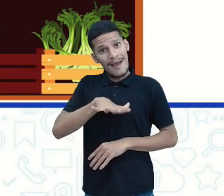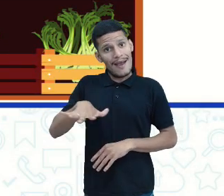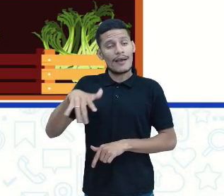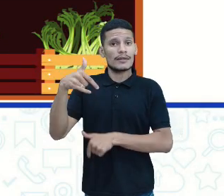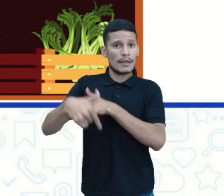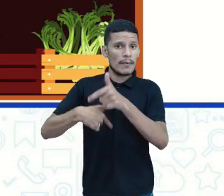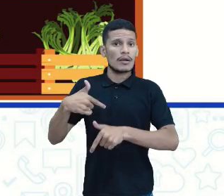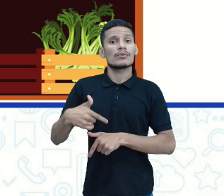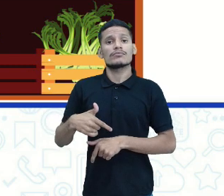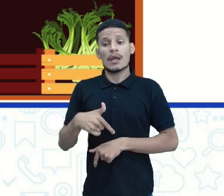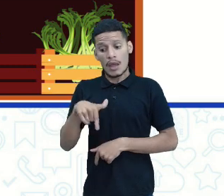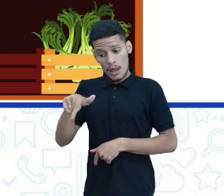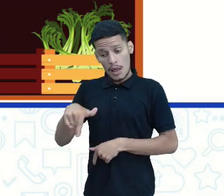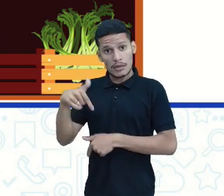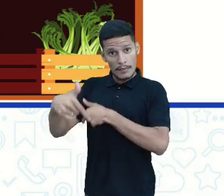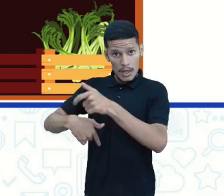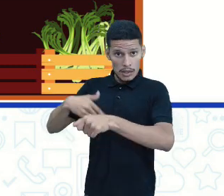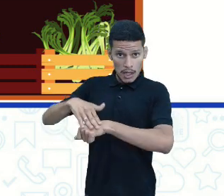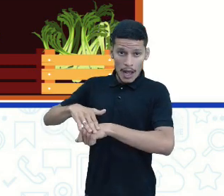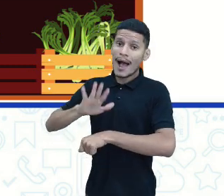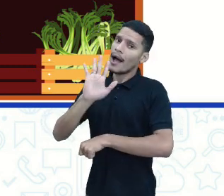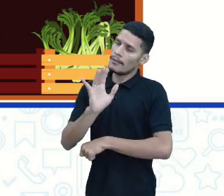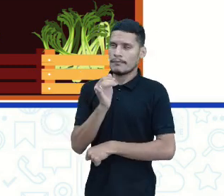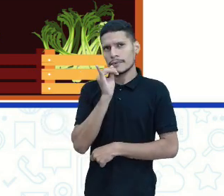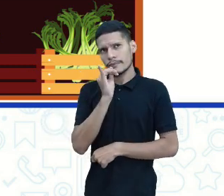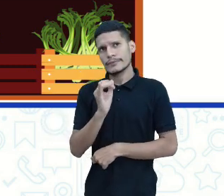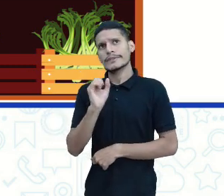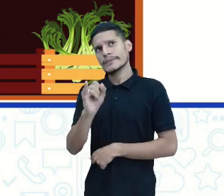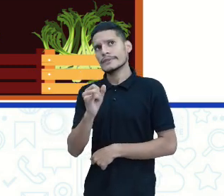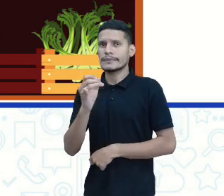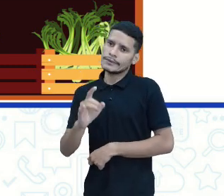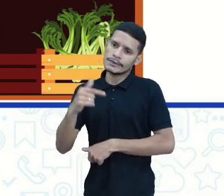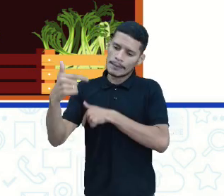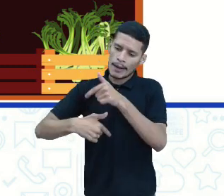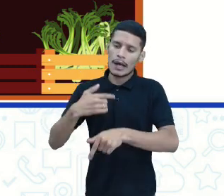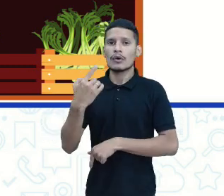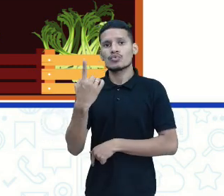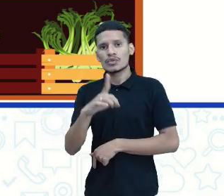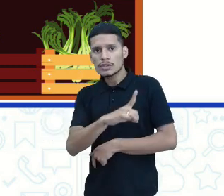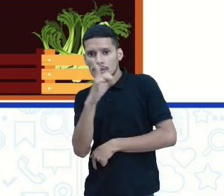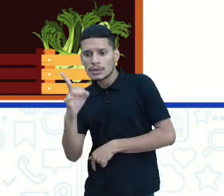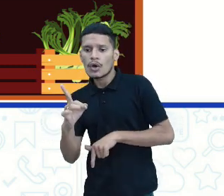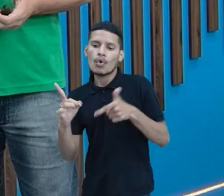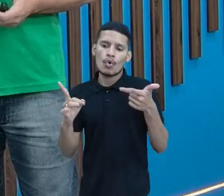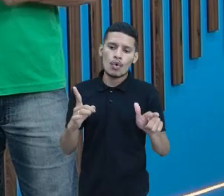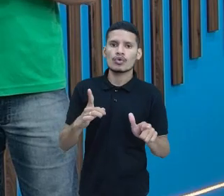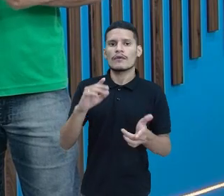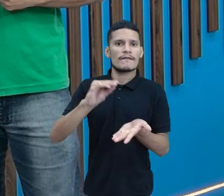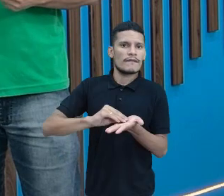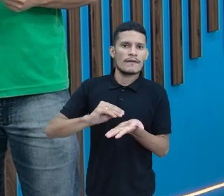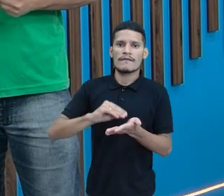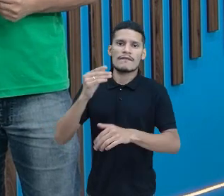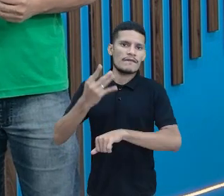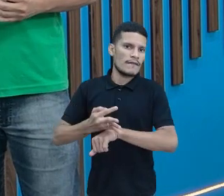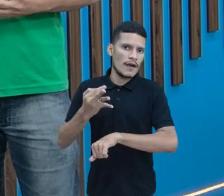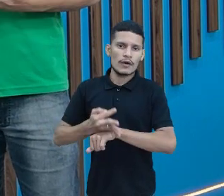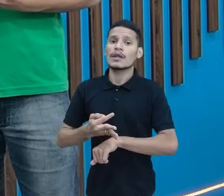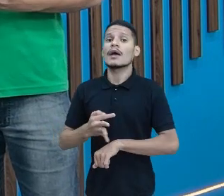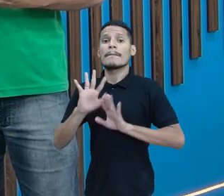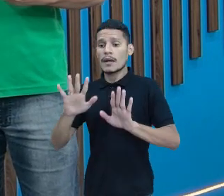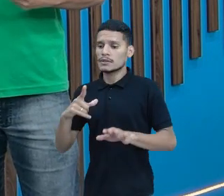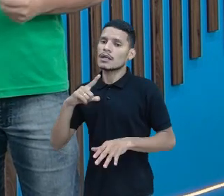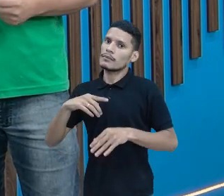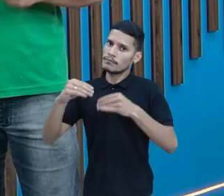Então, ela vai trabalhar, agora, claro, se ela for trabalhar um dia sim, um dia não, aí ela vai ter prejuízo. Mas, para sobreviver,